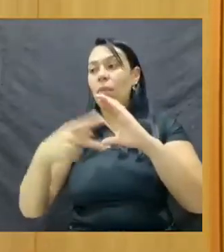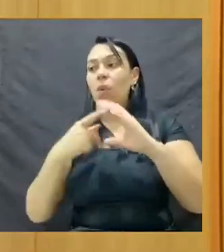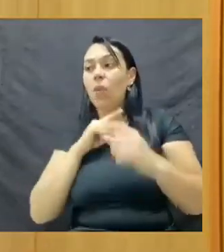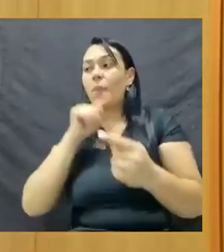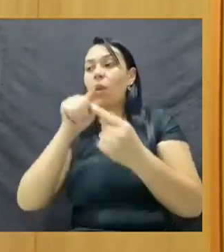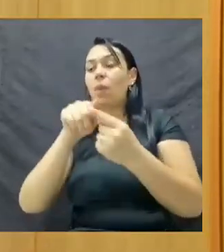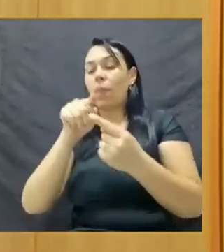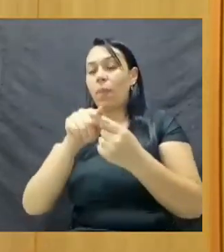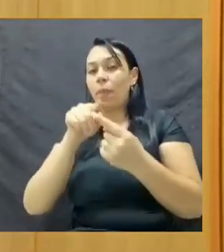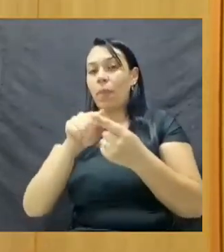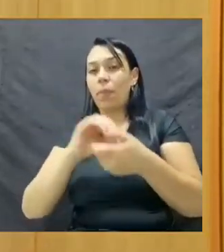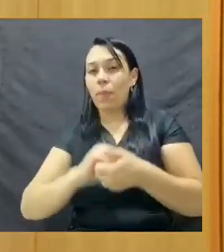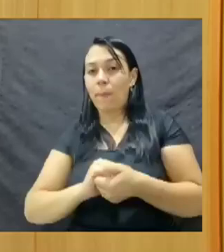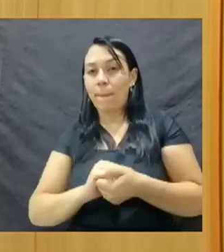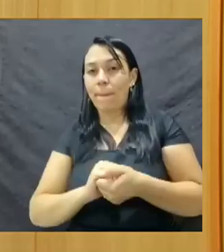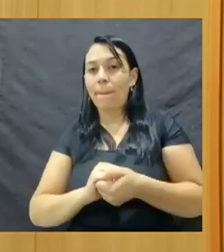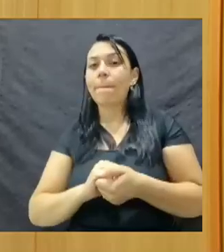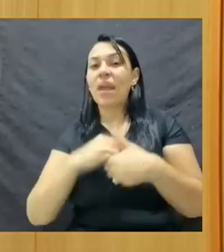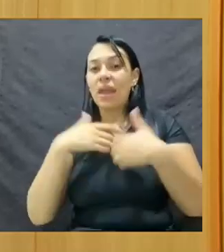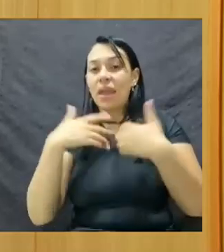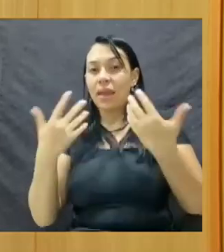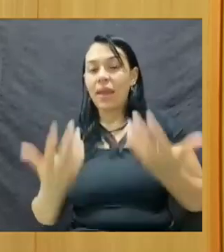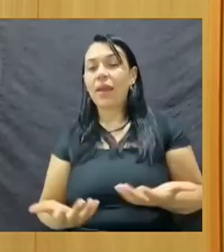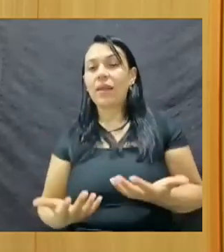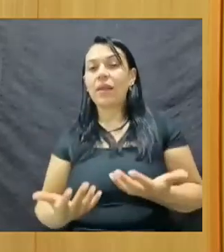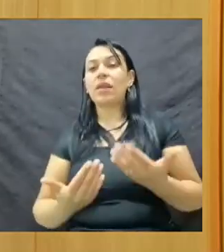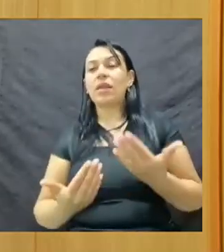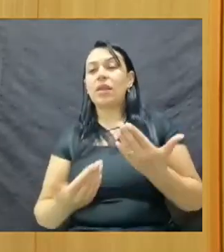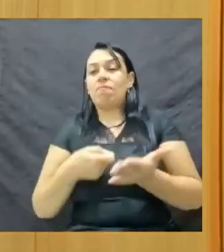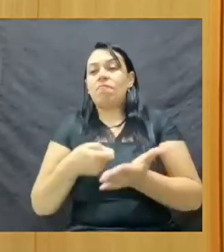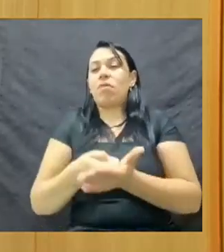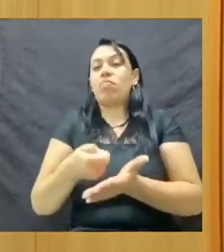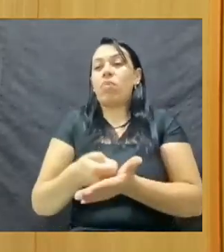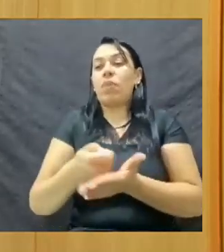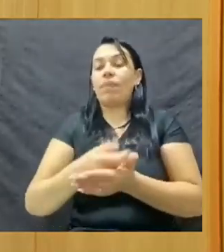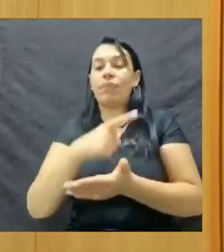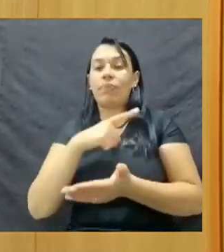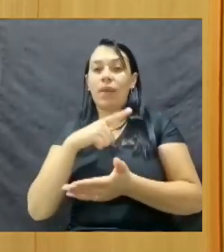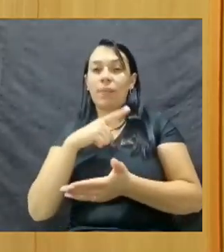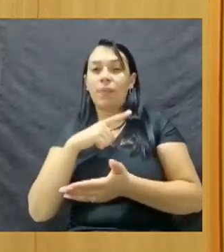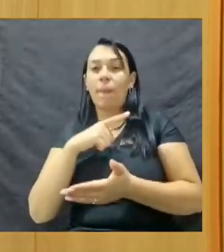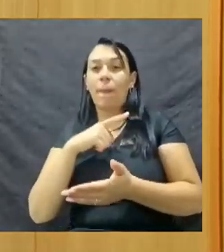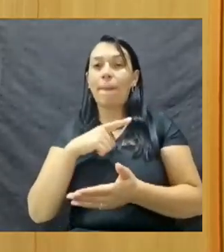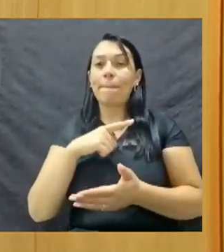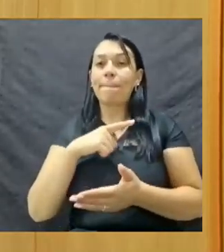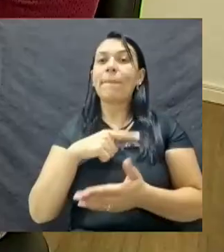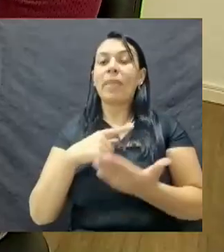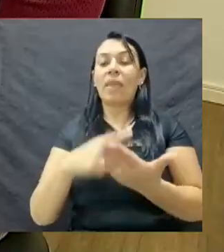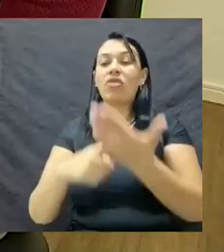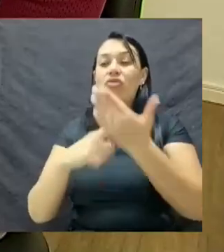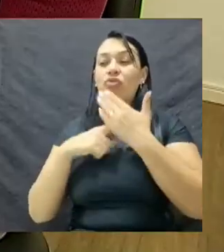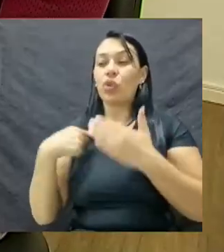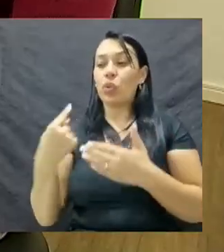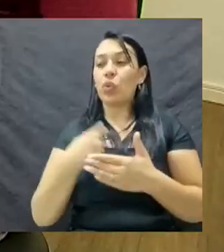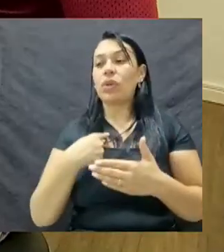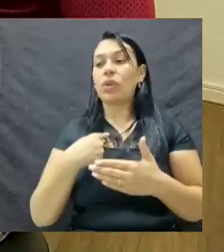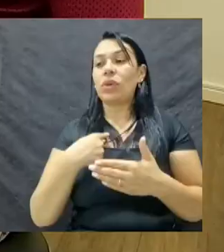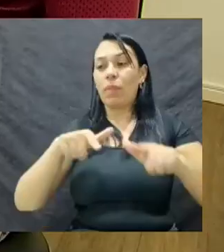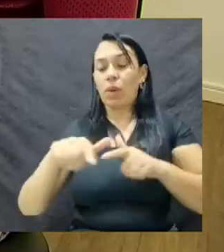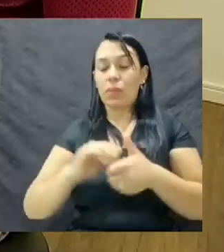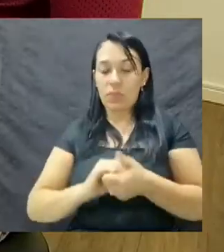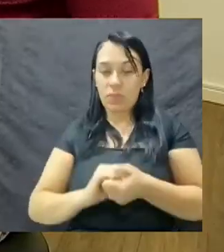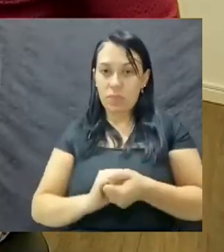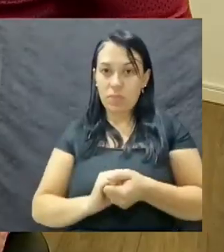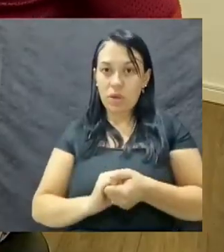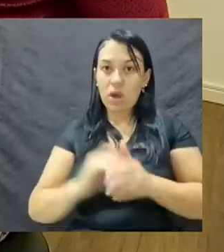E esse comprometimento que eles têm também, sabe, ajuda muito no nosso trabalho aqui. A diretoria geral, né,